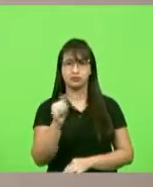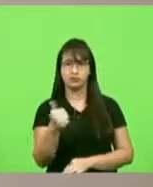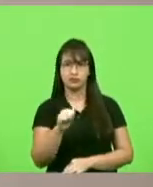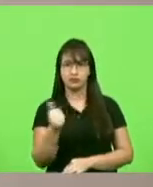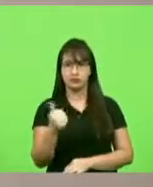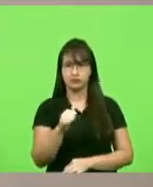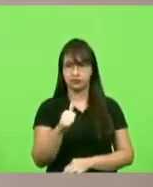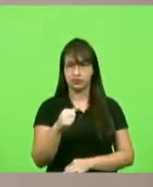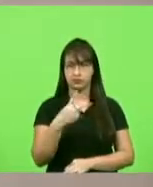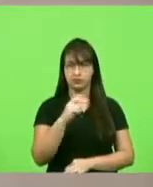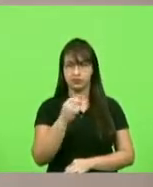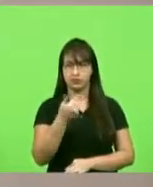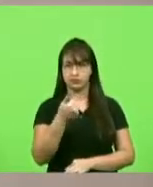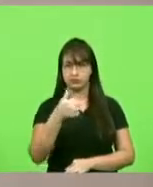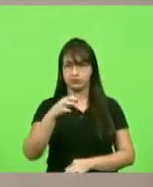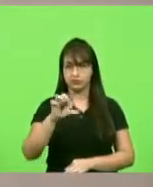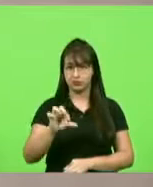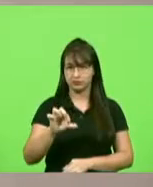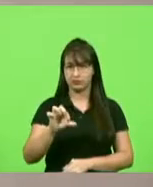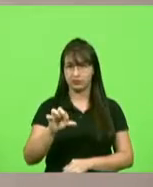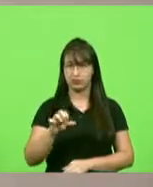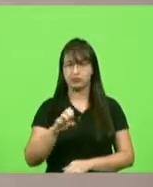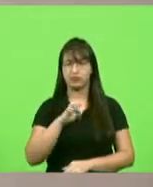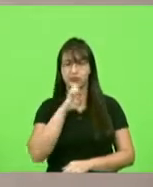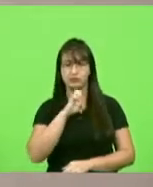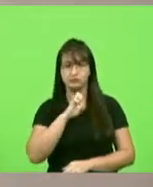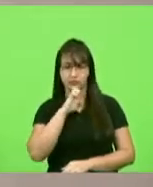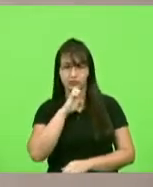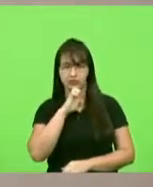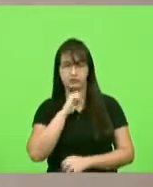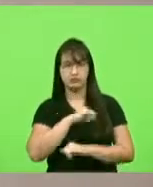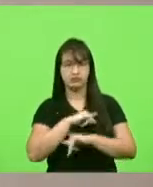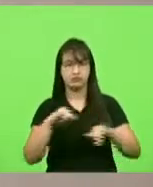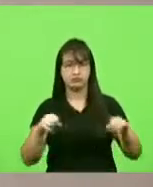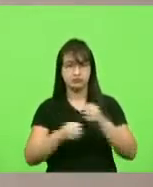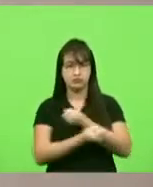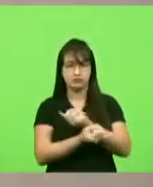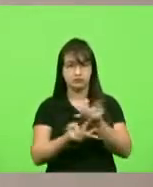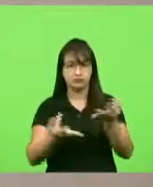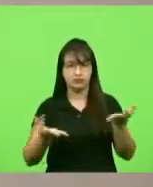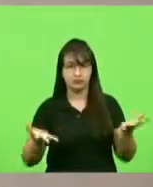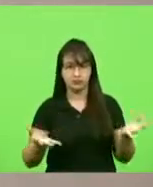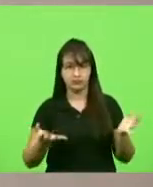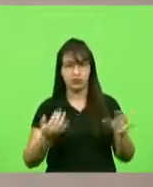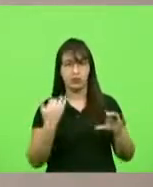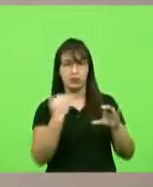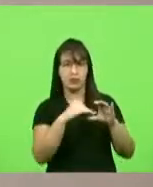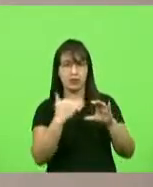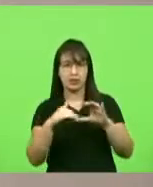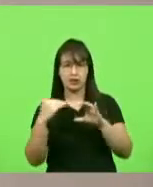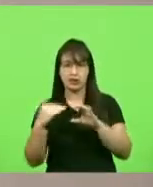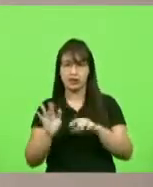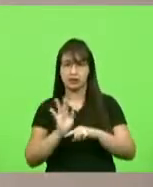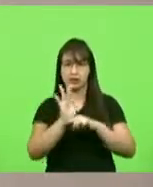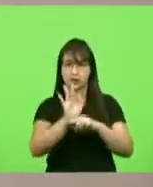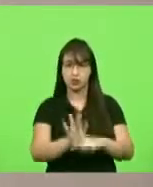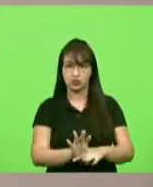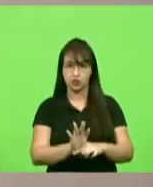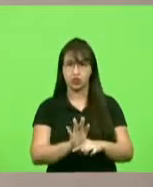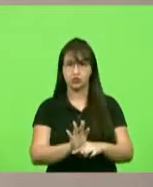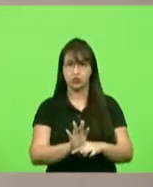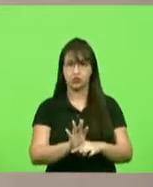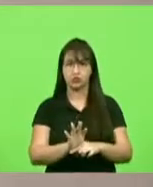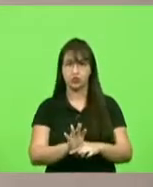511.8/2019, autor deputado Felipe Estevão, dispõe sobre a divulgação de mensagem incentivando a doação de sangue em todas as